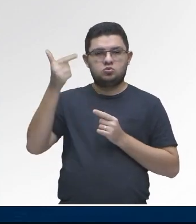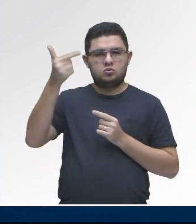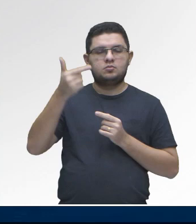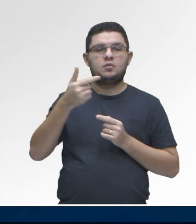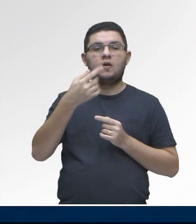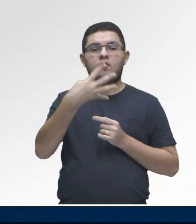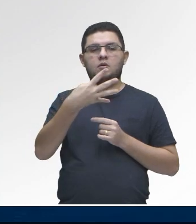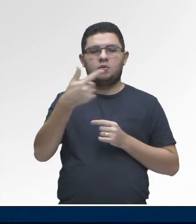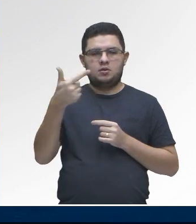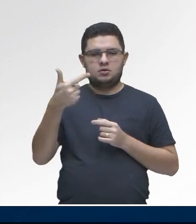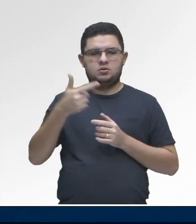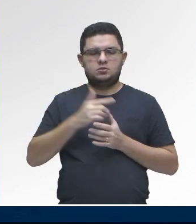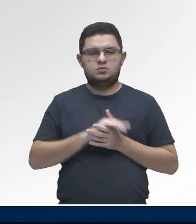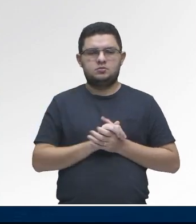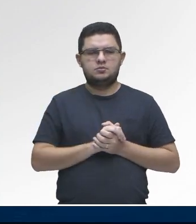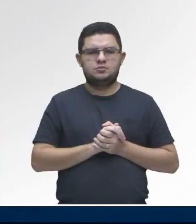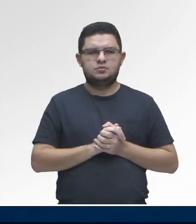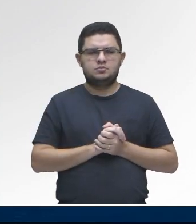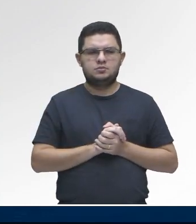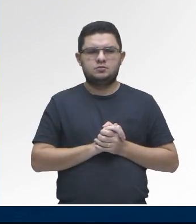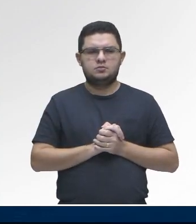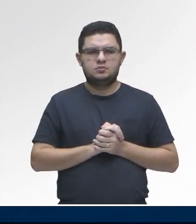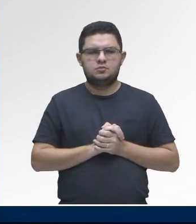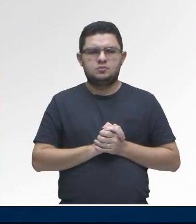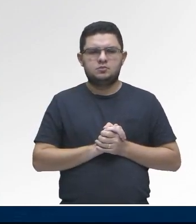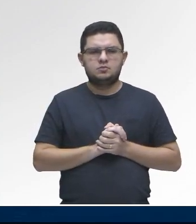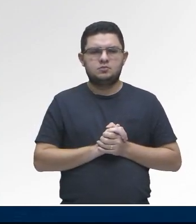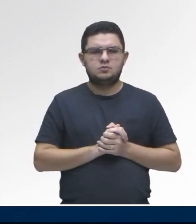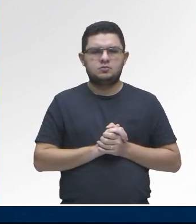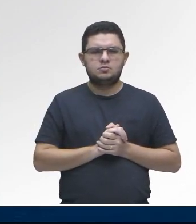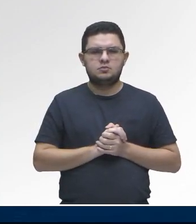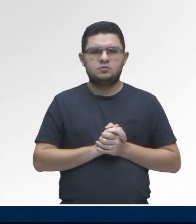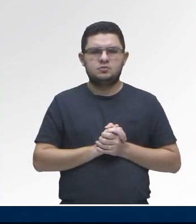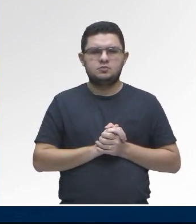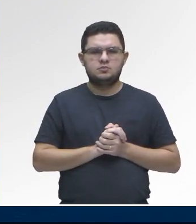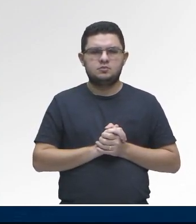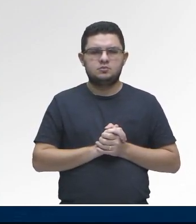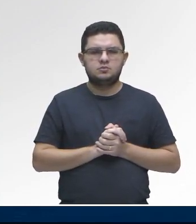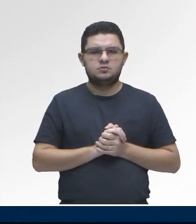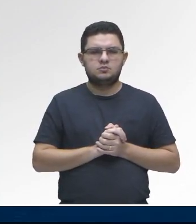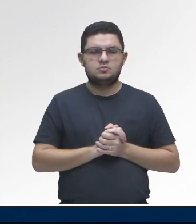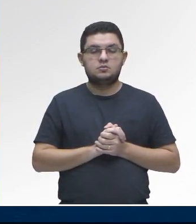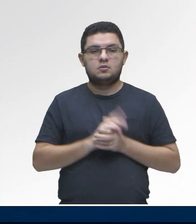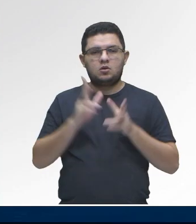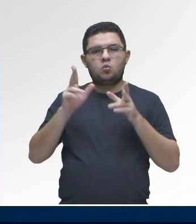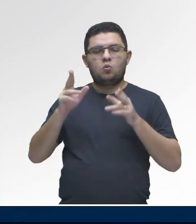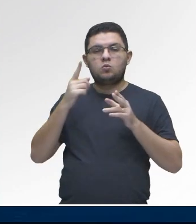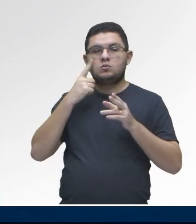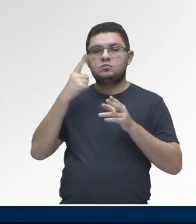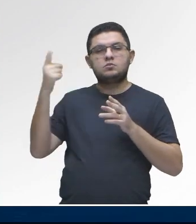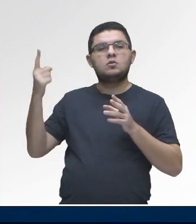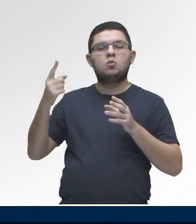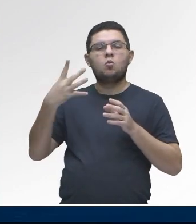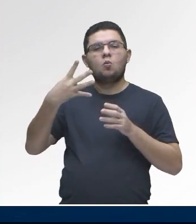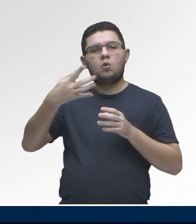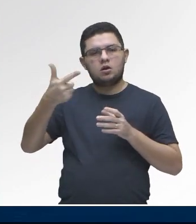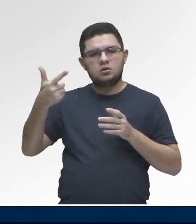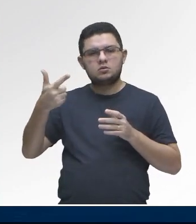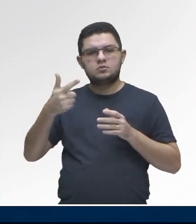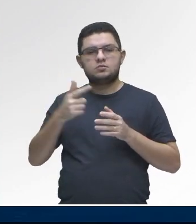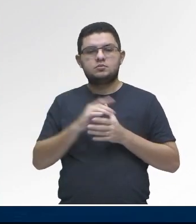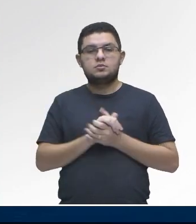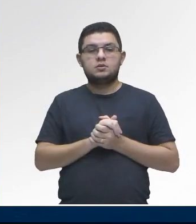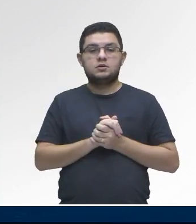ser 42, que é o resultado que está aqui, ó. Raiz quadrada de 100 vai ser